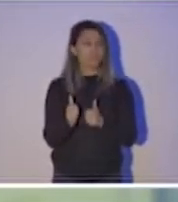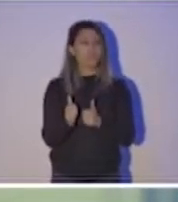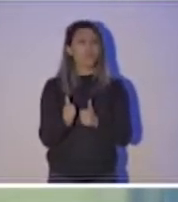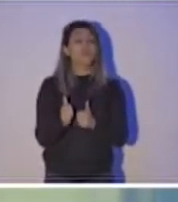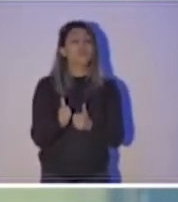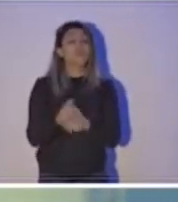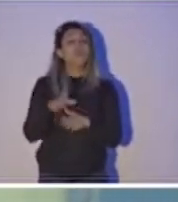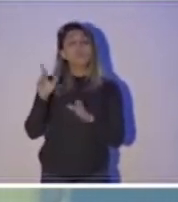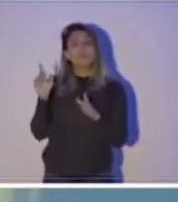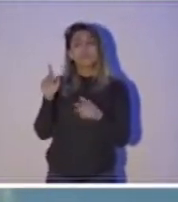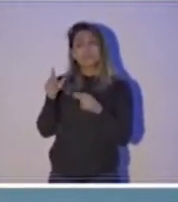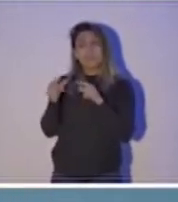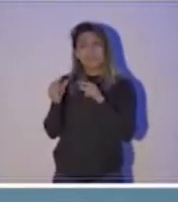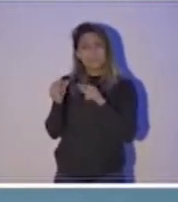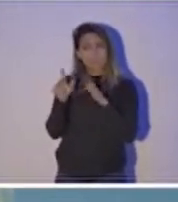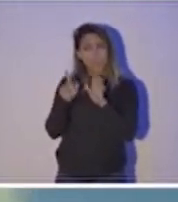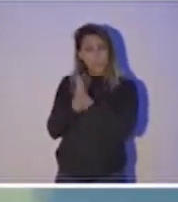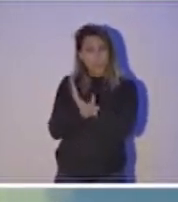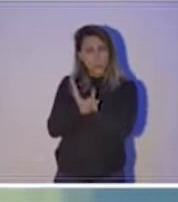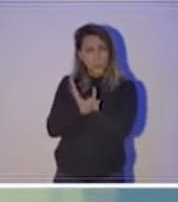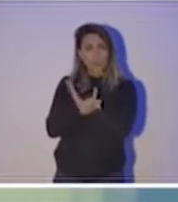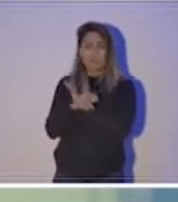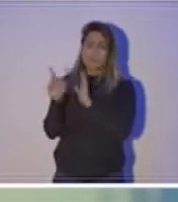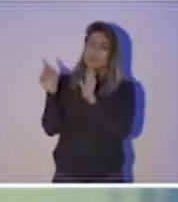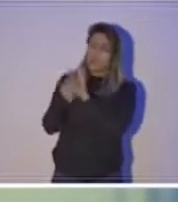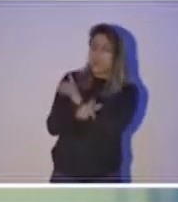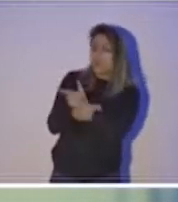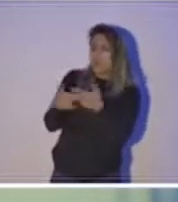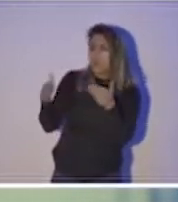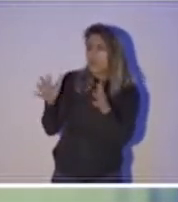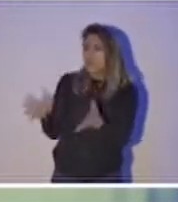que engajam, vocês trouxeram, por exemplo,